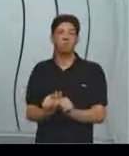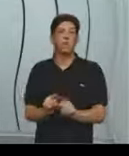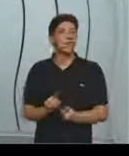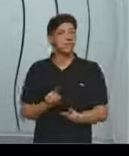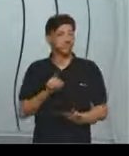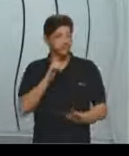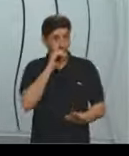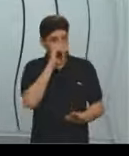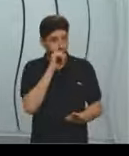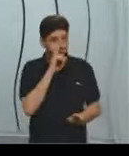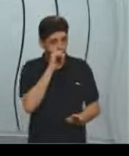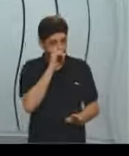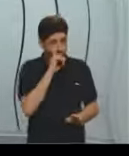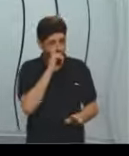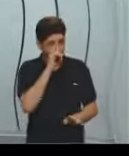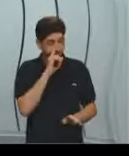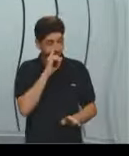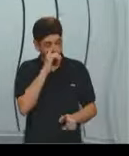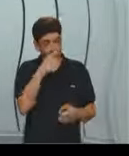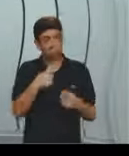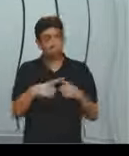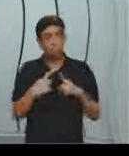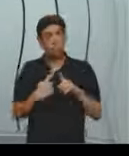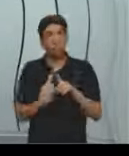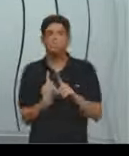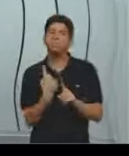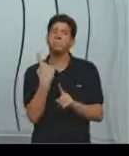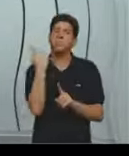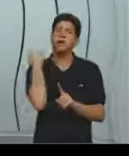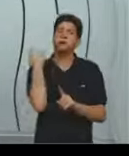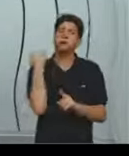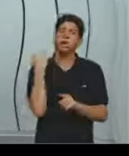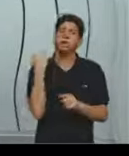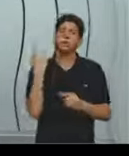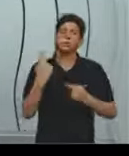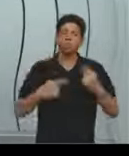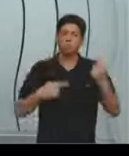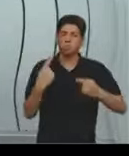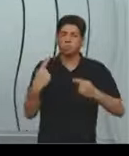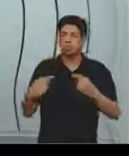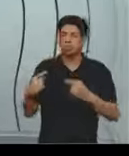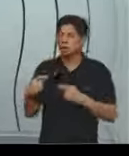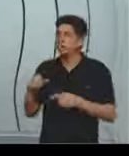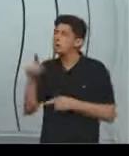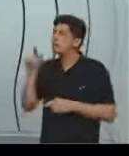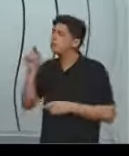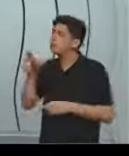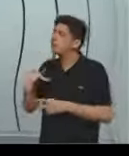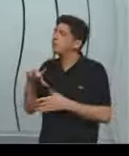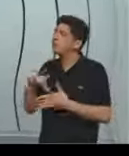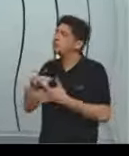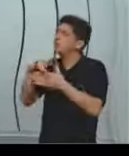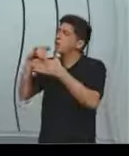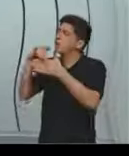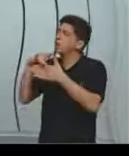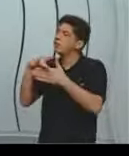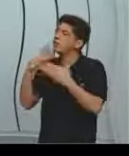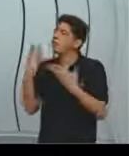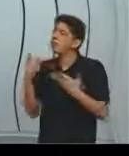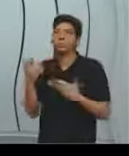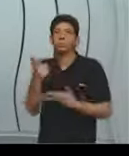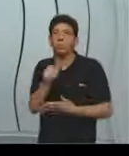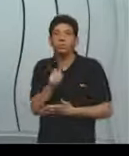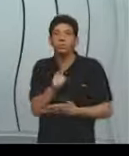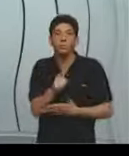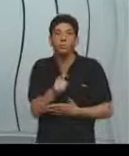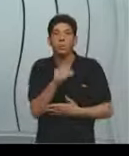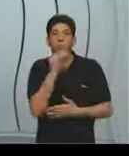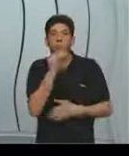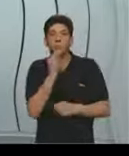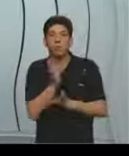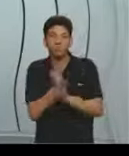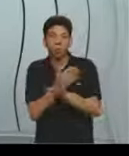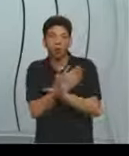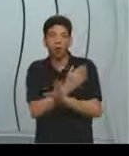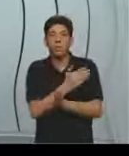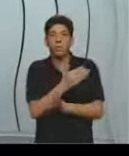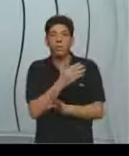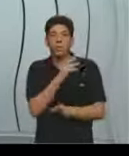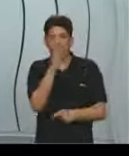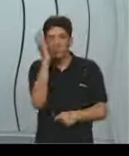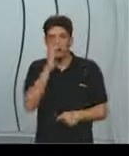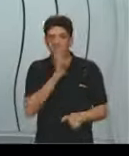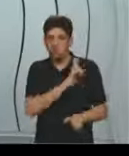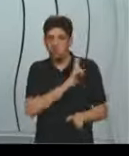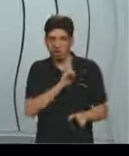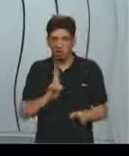perigosíssimo porque no passado é a gente não discutir quem essa ao governante né Por exemplo Brasil antes de ser uma república o Brasil era uma monarquia